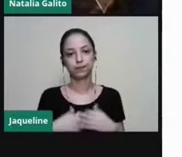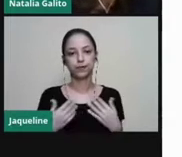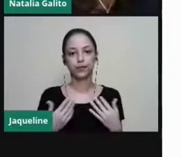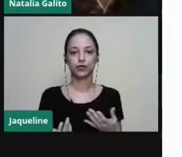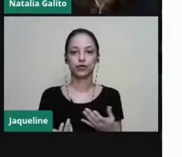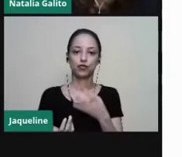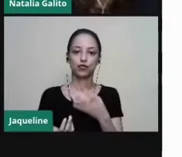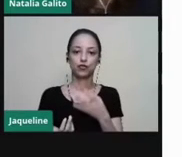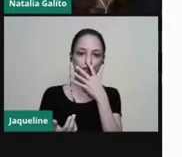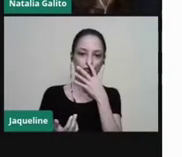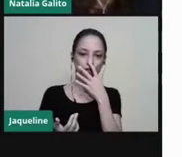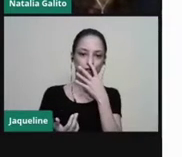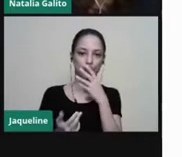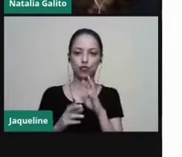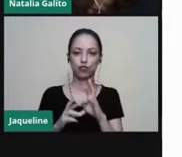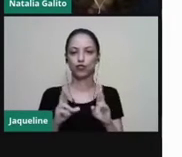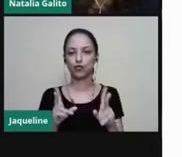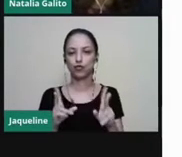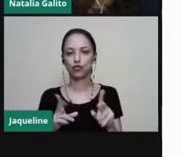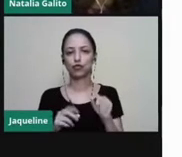artéria braquial.